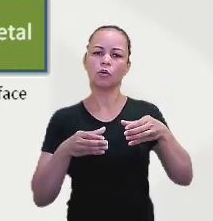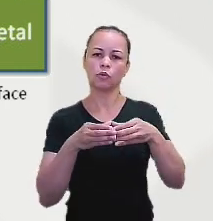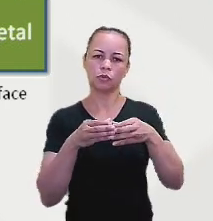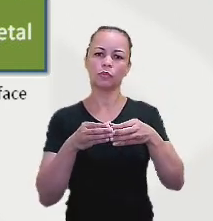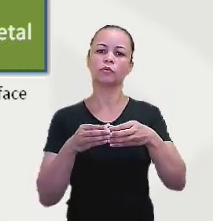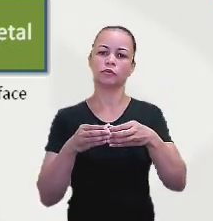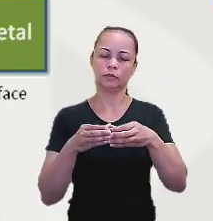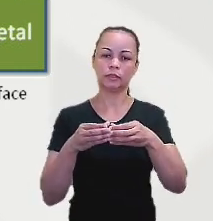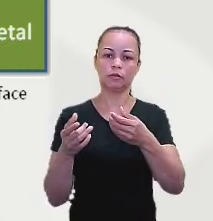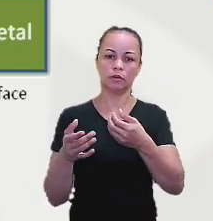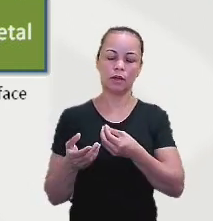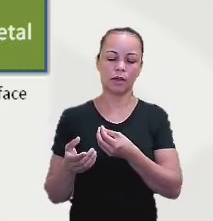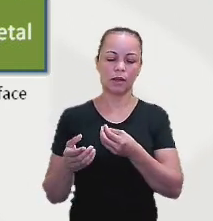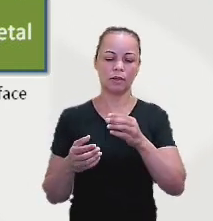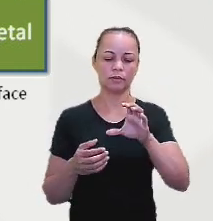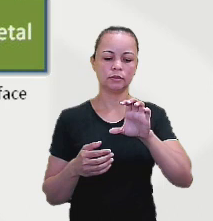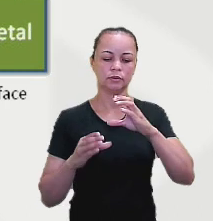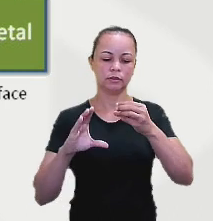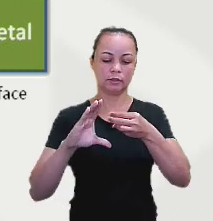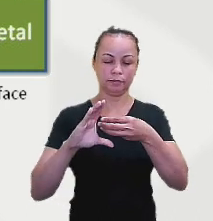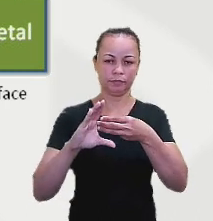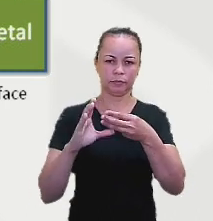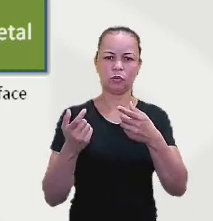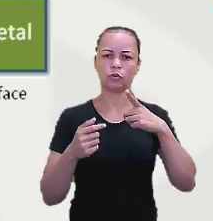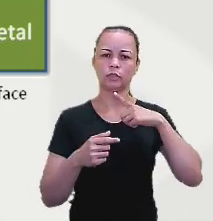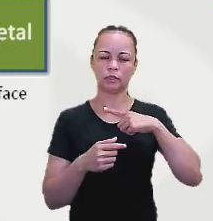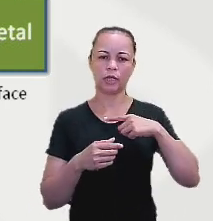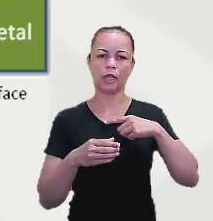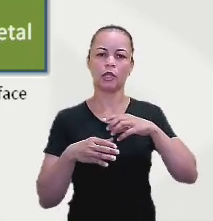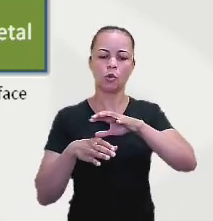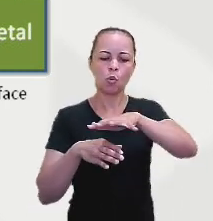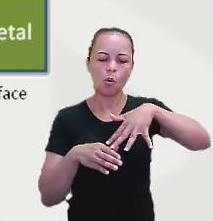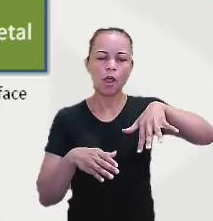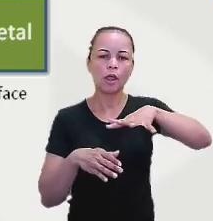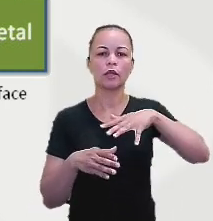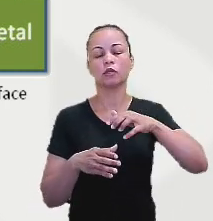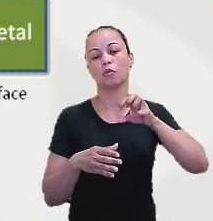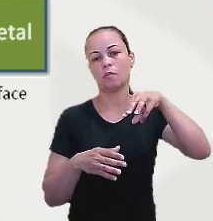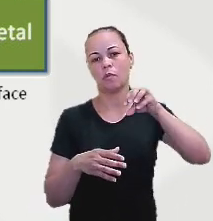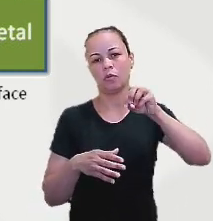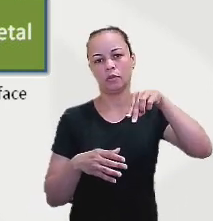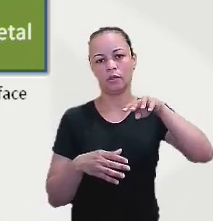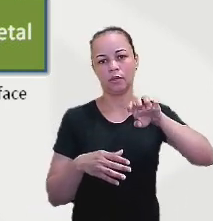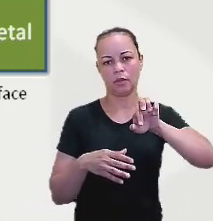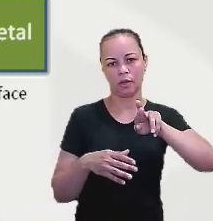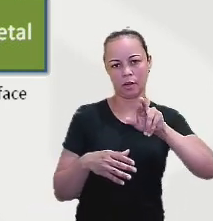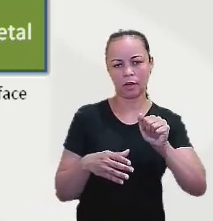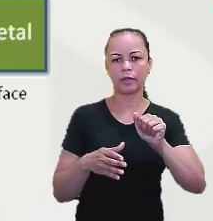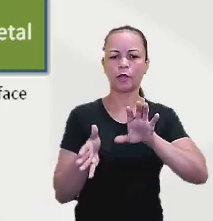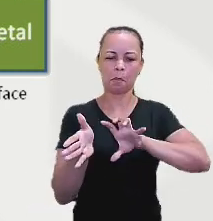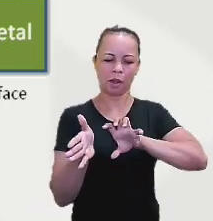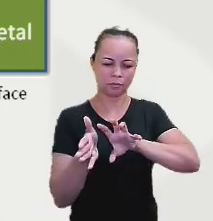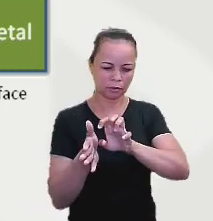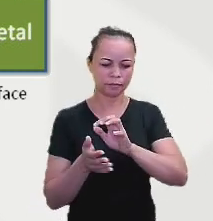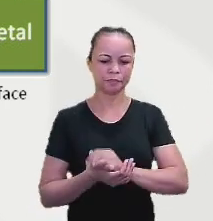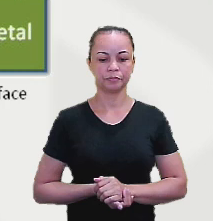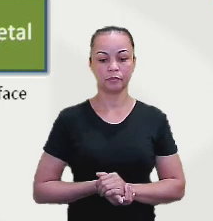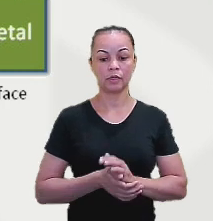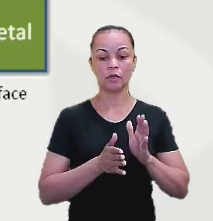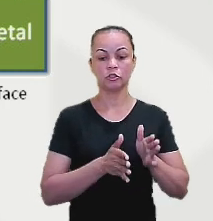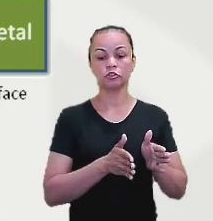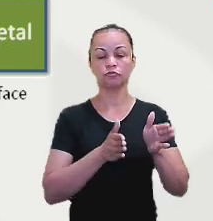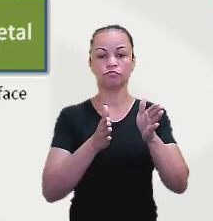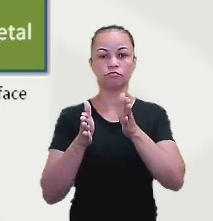que reino? O reino Monera, onde estão lá quem, gente? Um exemplo ali está as bactérias, mas também tem as cianobactérias. Já os eucariontes, que é o que a gente